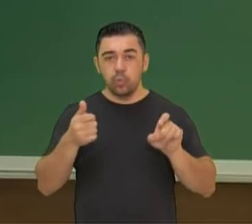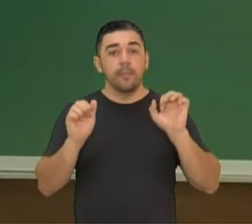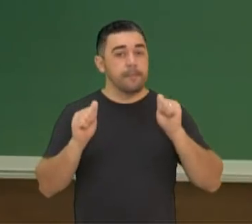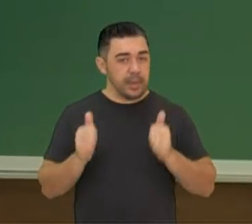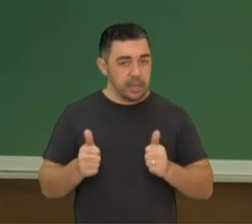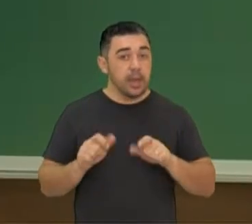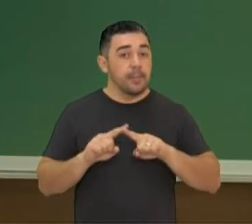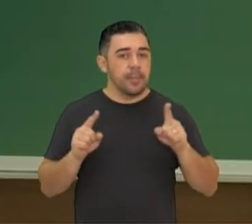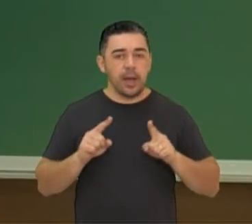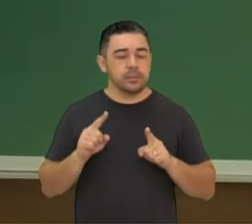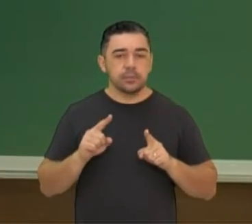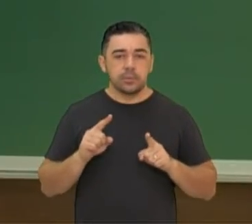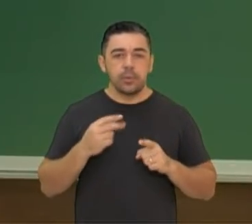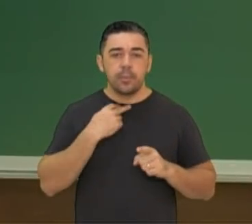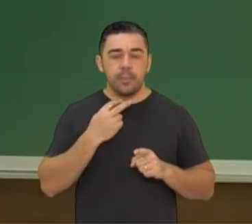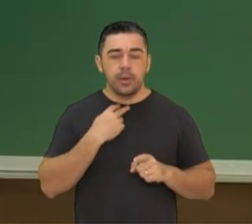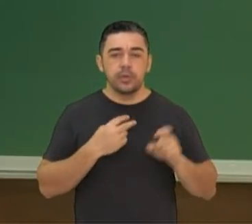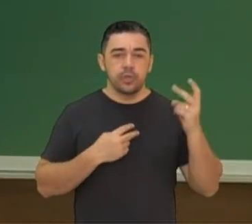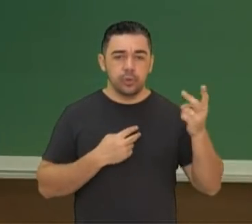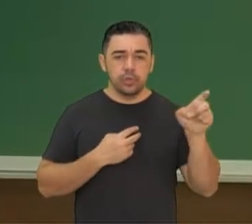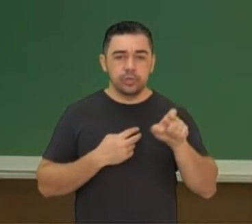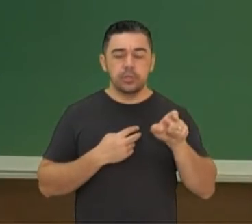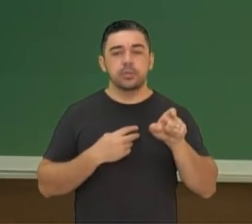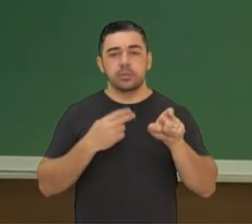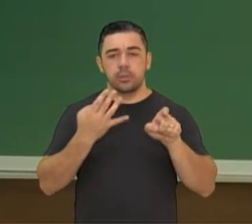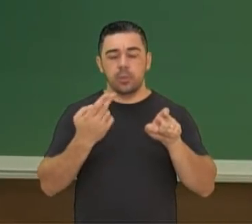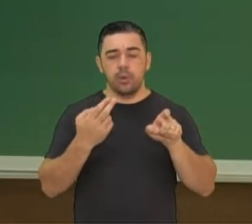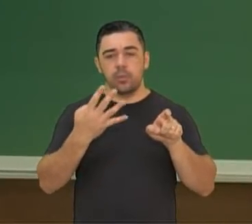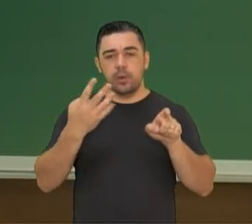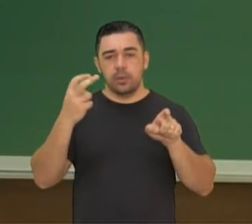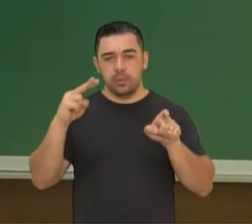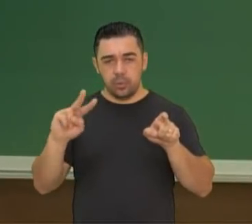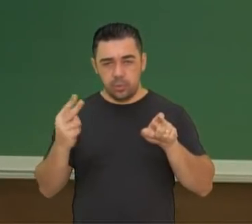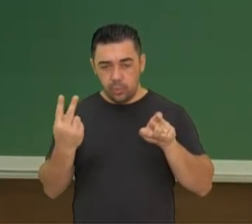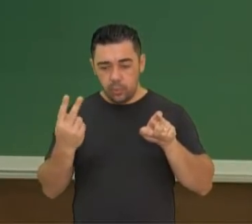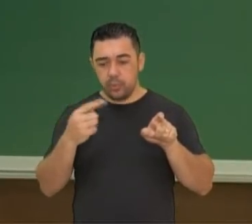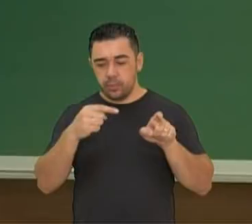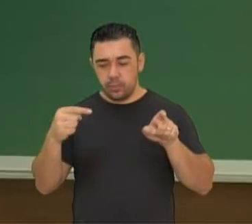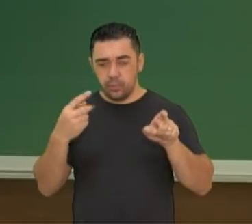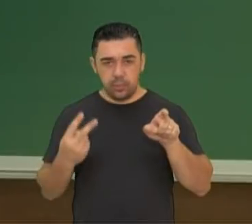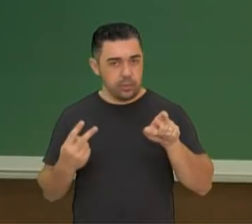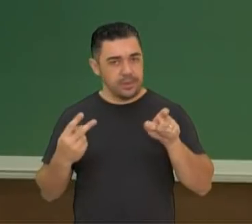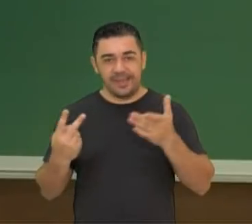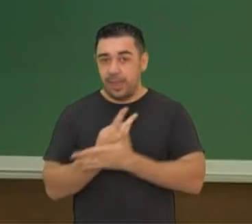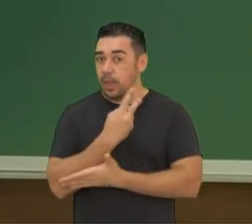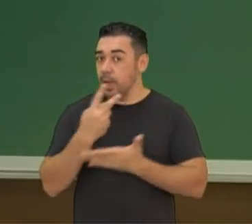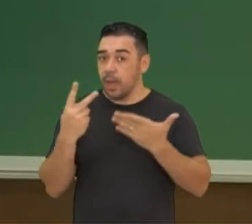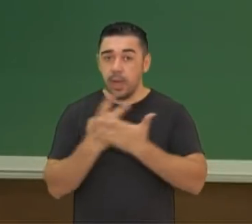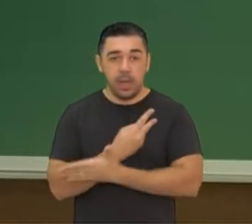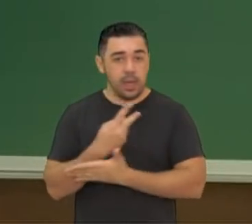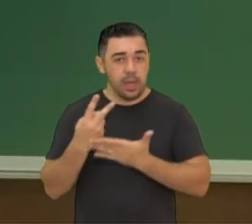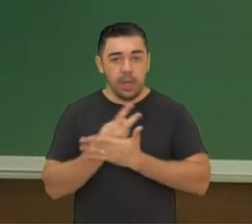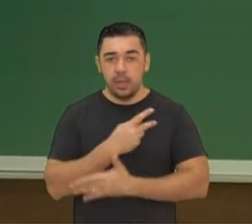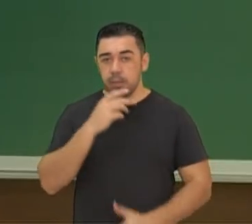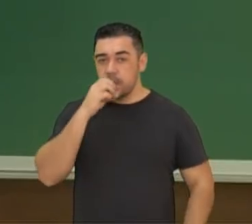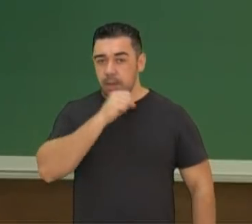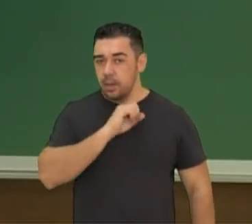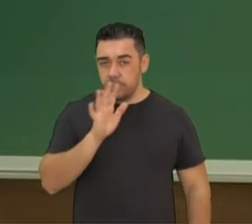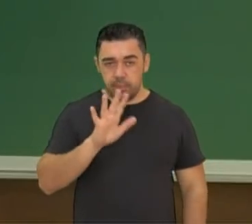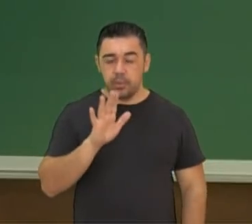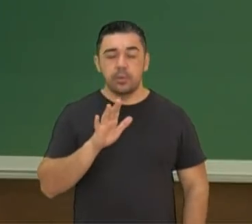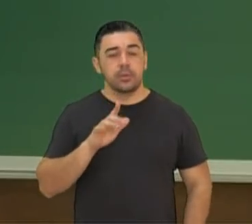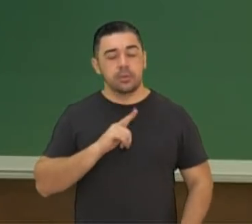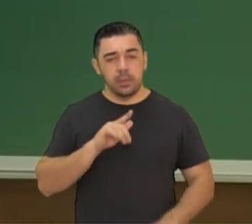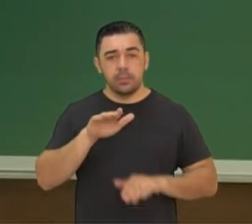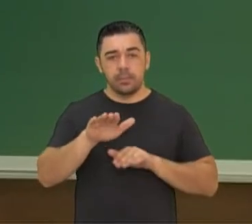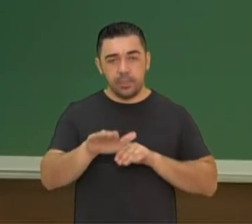bem. Mas você não pode pegar e escrever 2x igual a 42 sobre 2. Tá? Porque nessa de você escrever rapidinho, você pode atropelar um